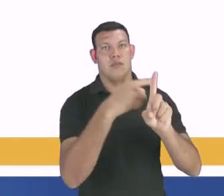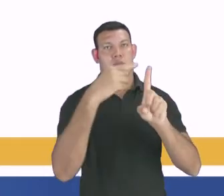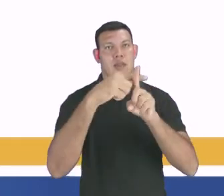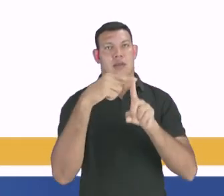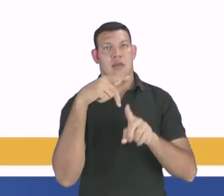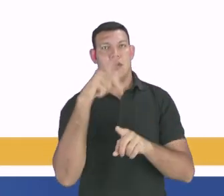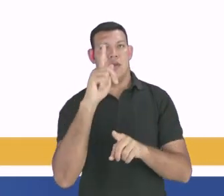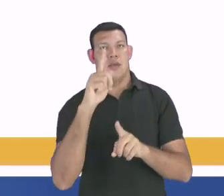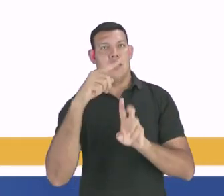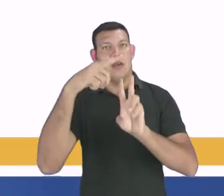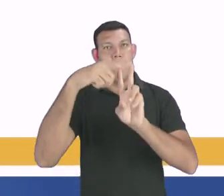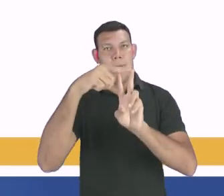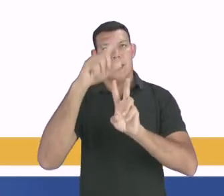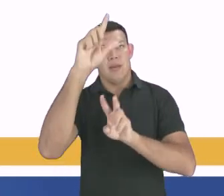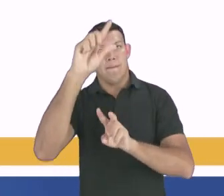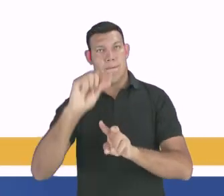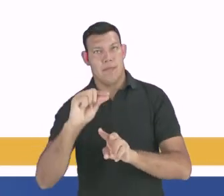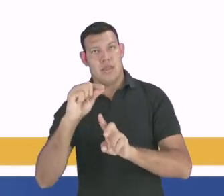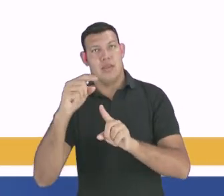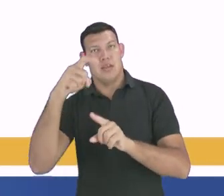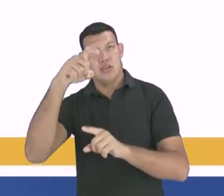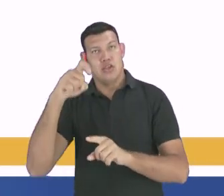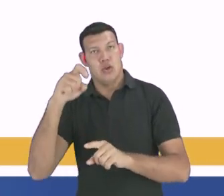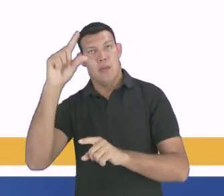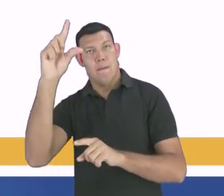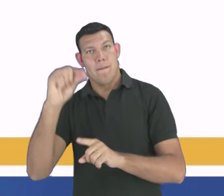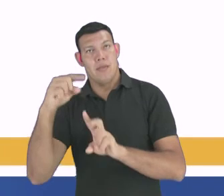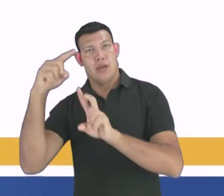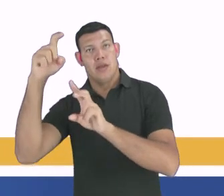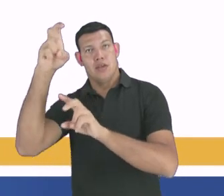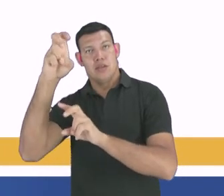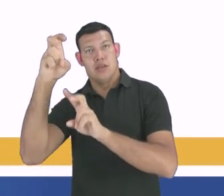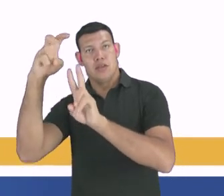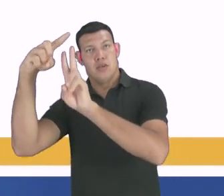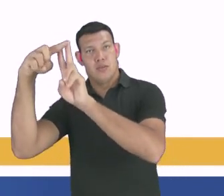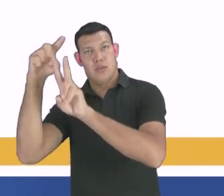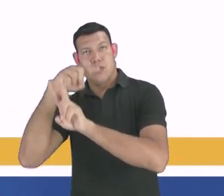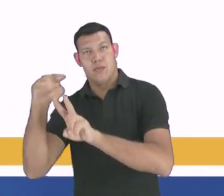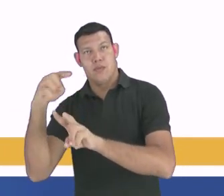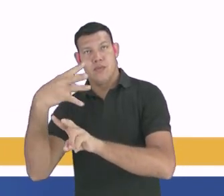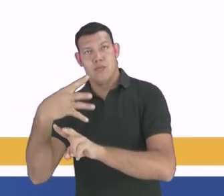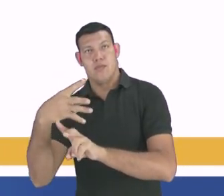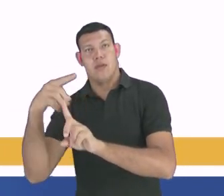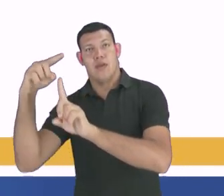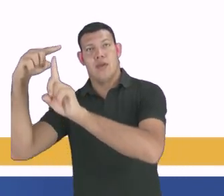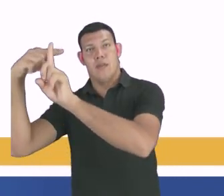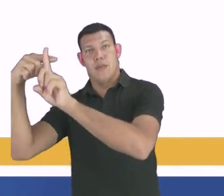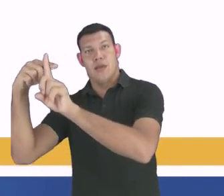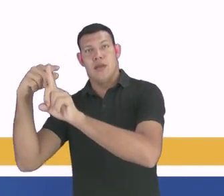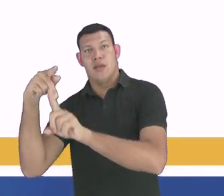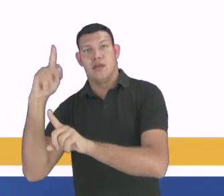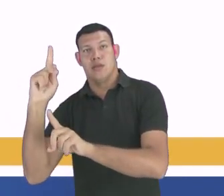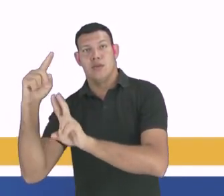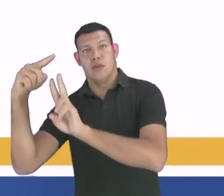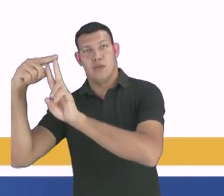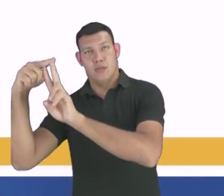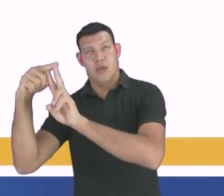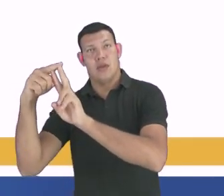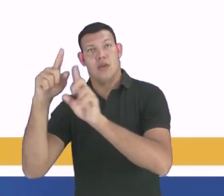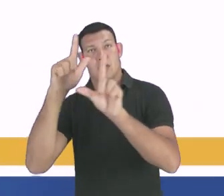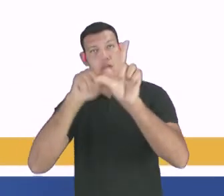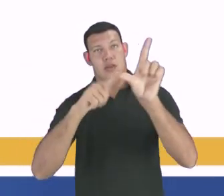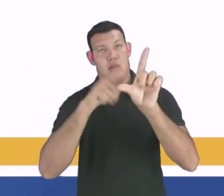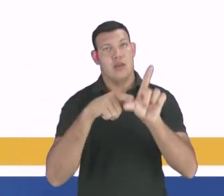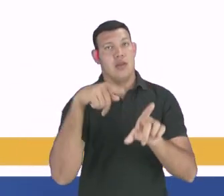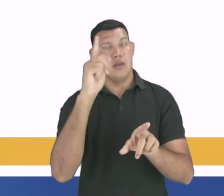x. E esse x é menor que 5π sobre 4 mais kπ, quando esse k for pertencente